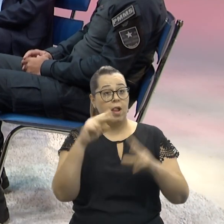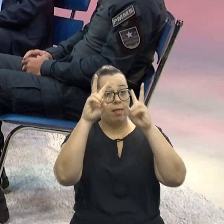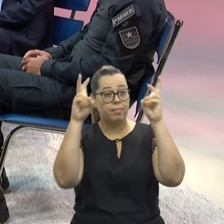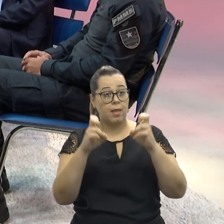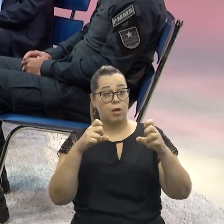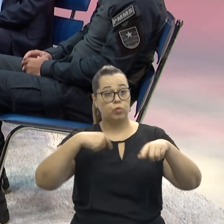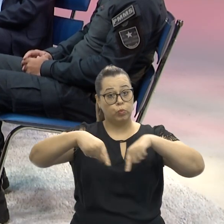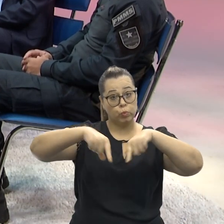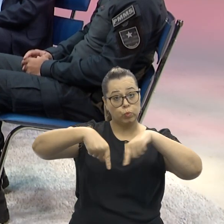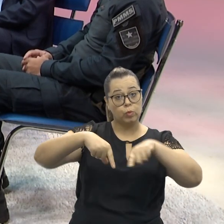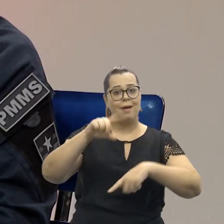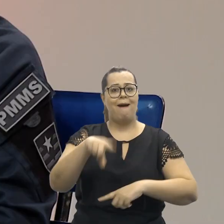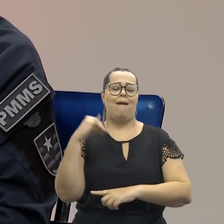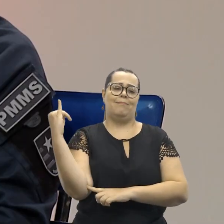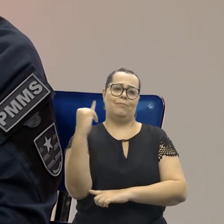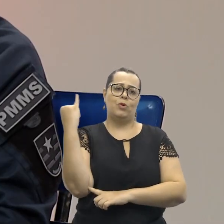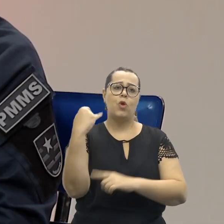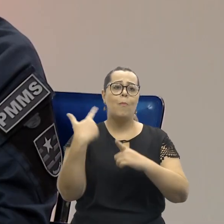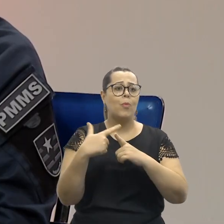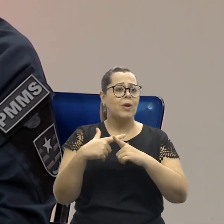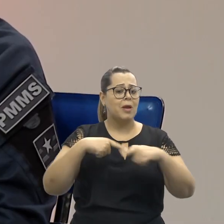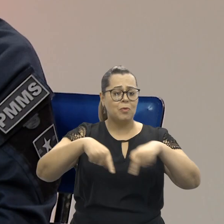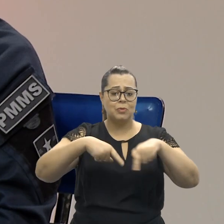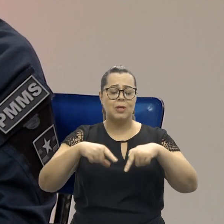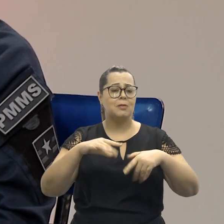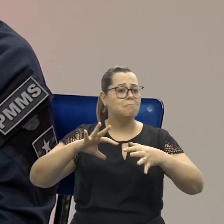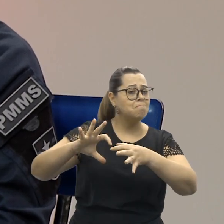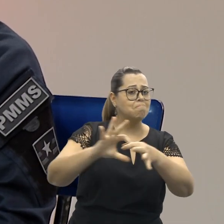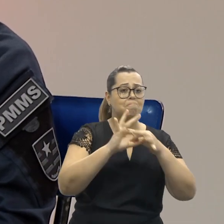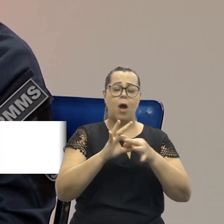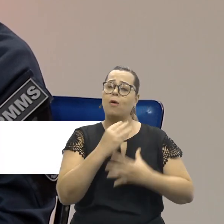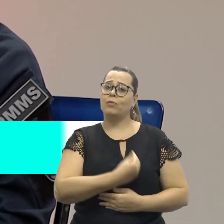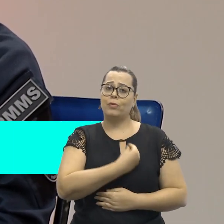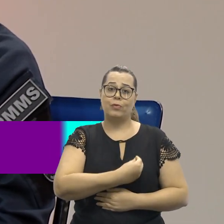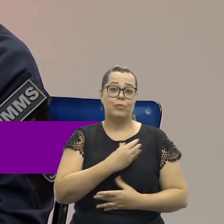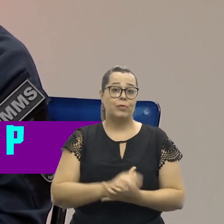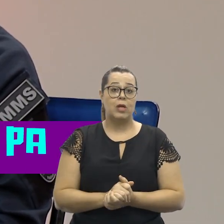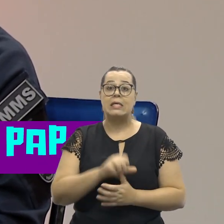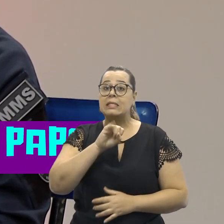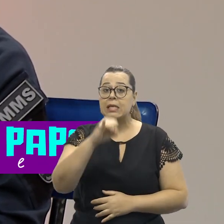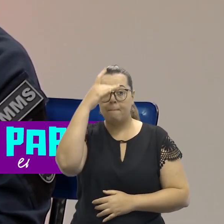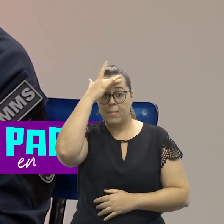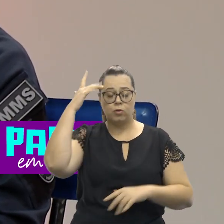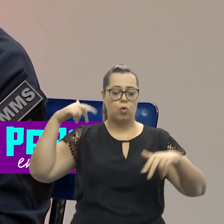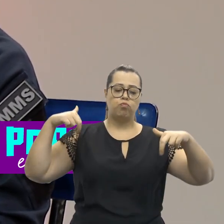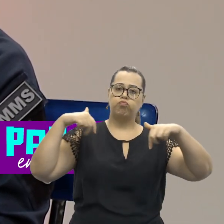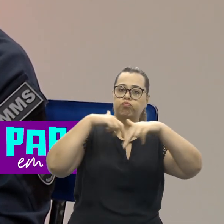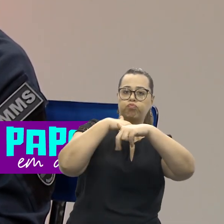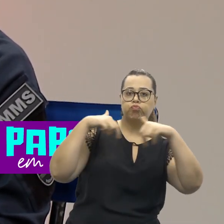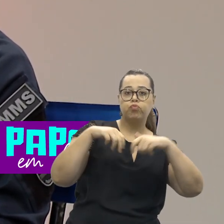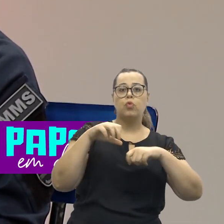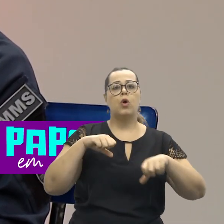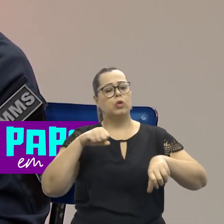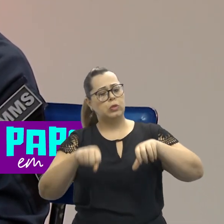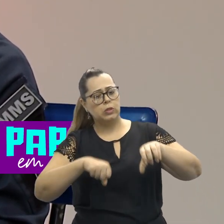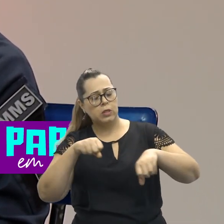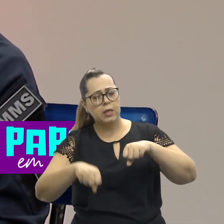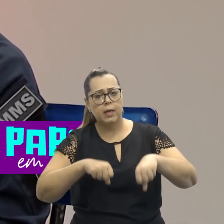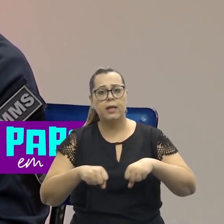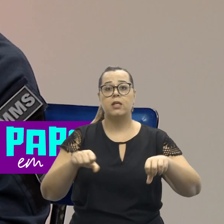muito oportuno porque o trânsito ele permeia a nossa vida. A pessoa, seja na condição de pedestre, seja na condição de